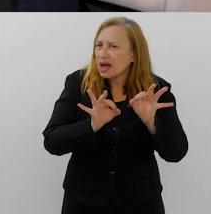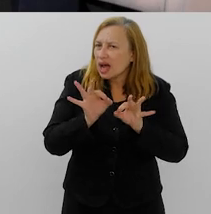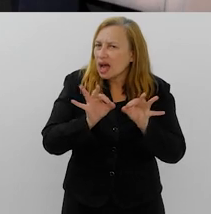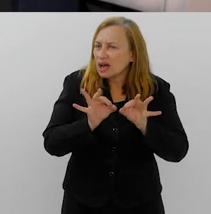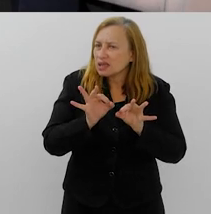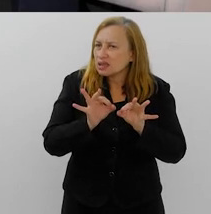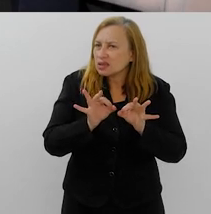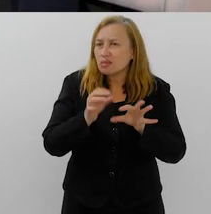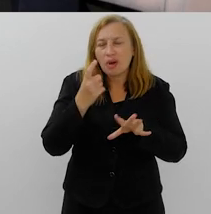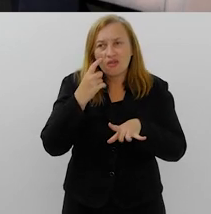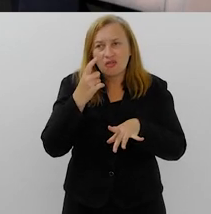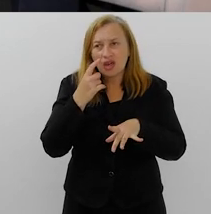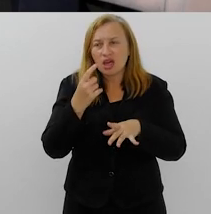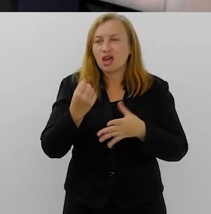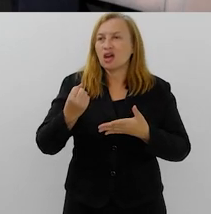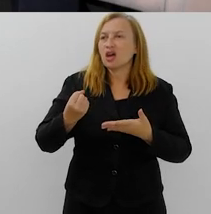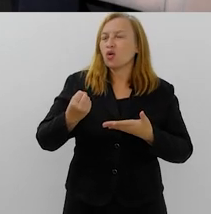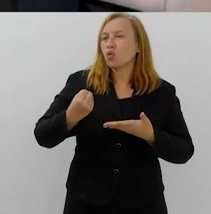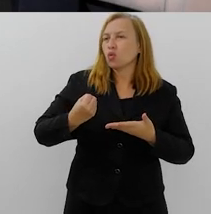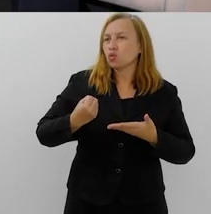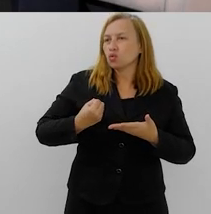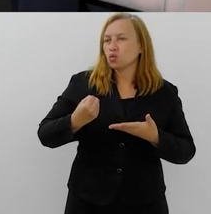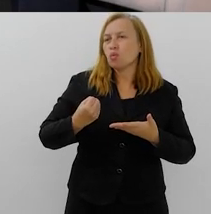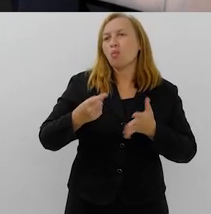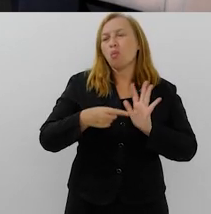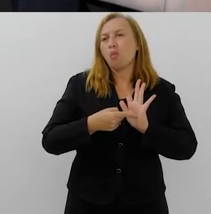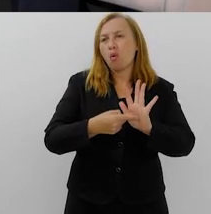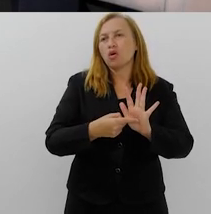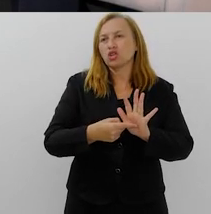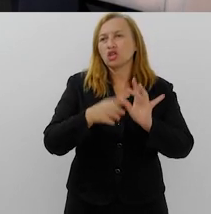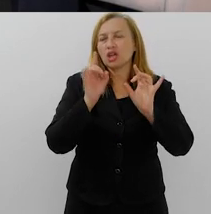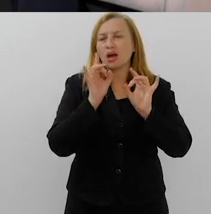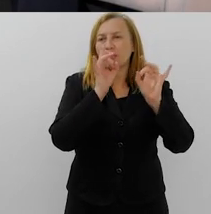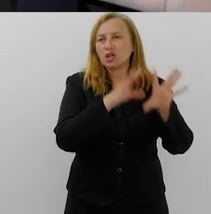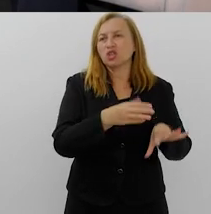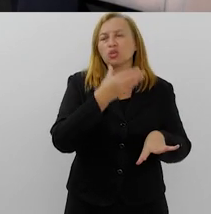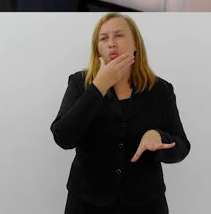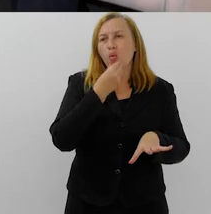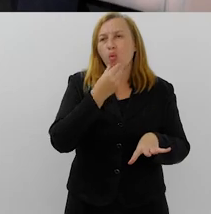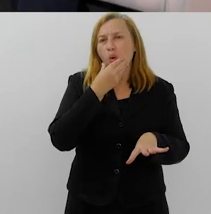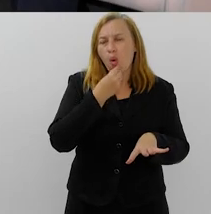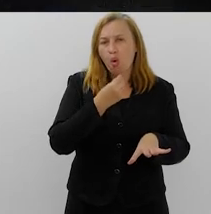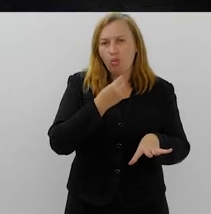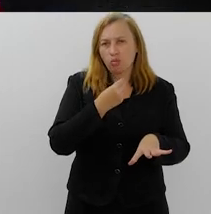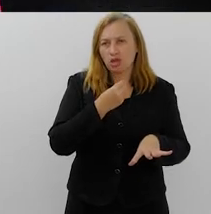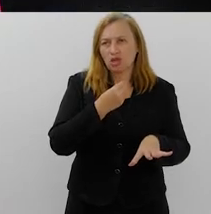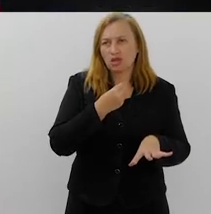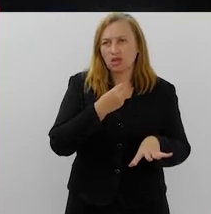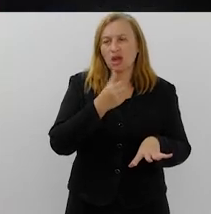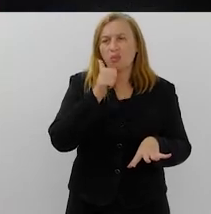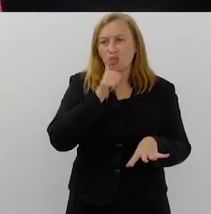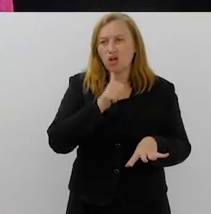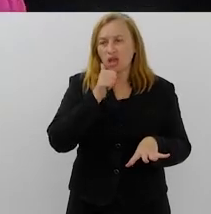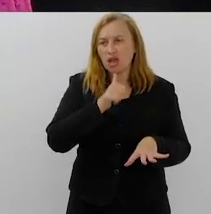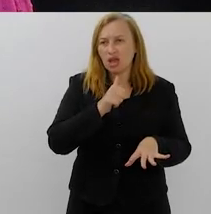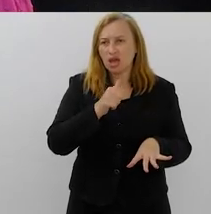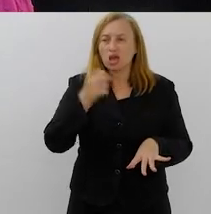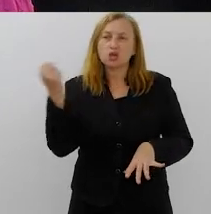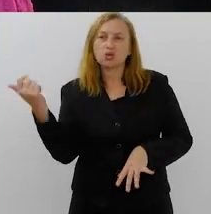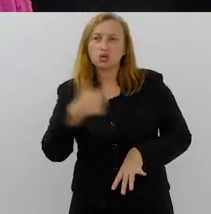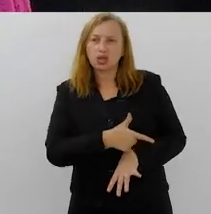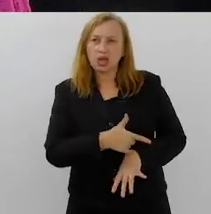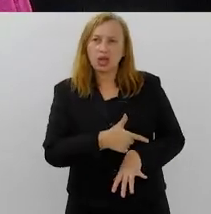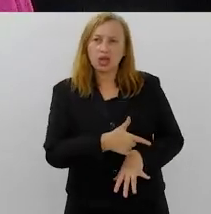tá preparado para isso porque os números dizem que os homens abandonam mais as mulheres em tratamento oncológico do que as mulheres abandonam os